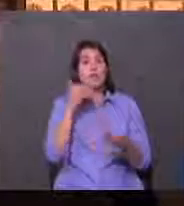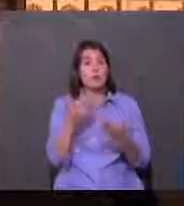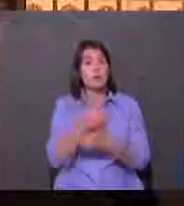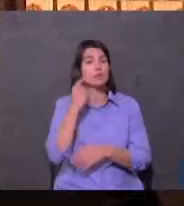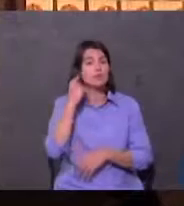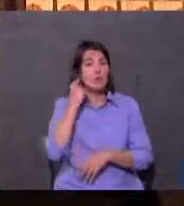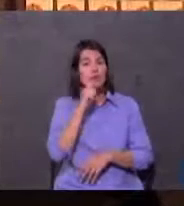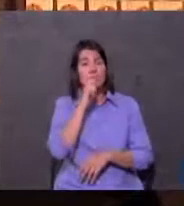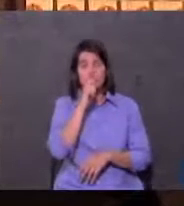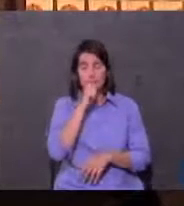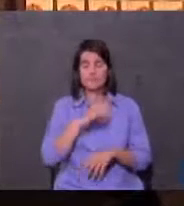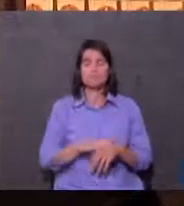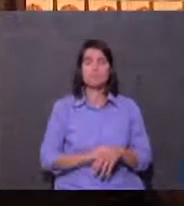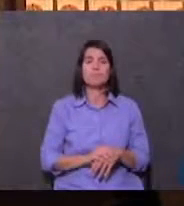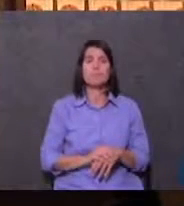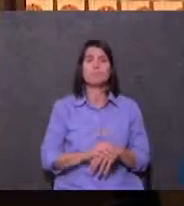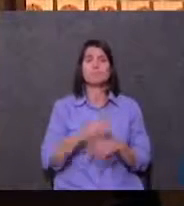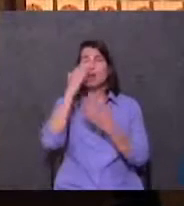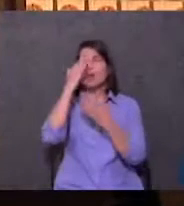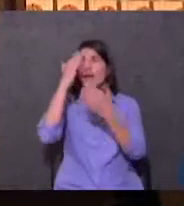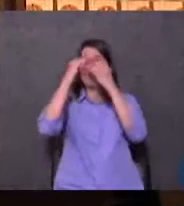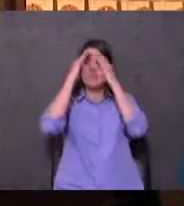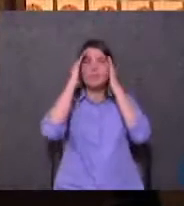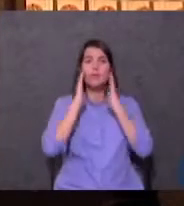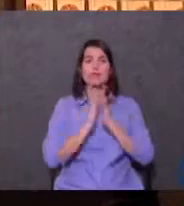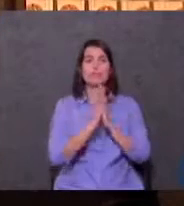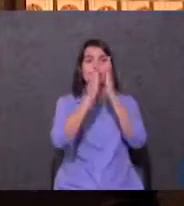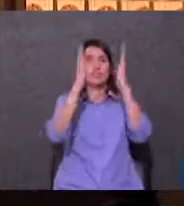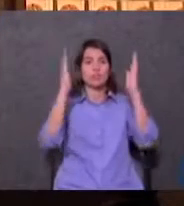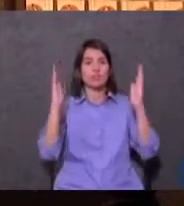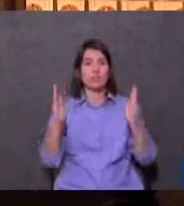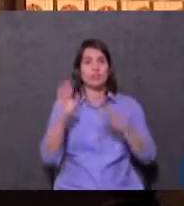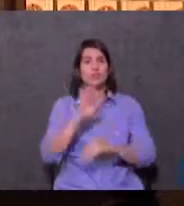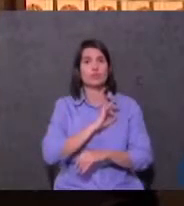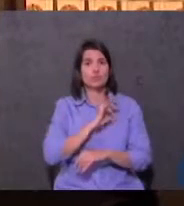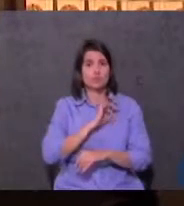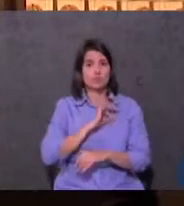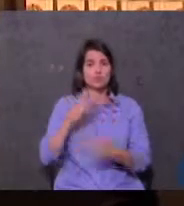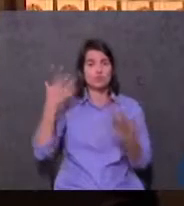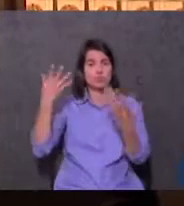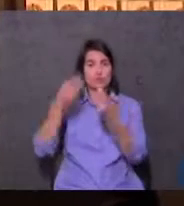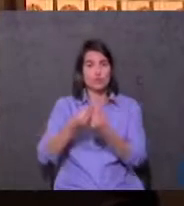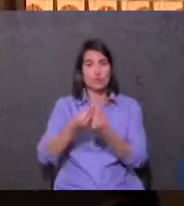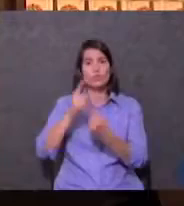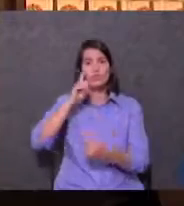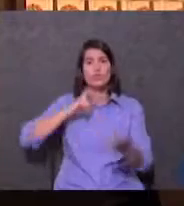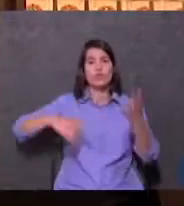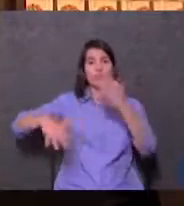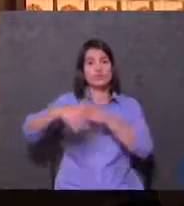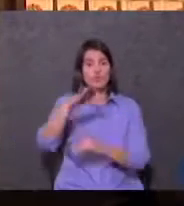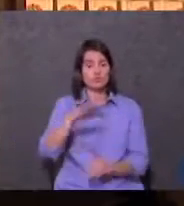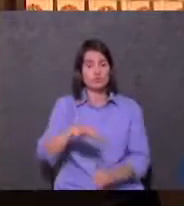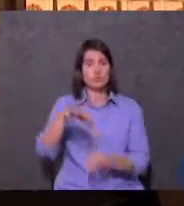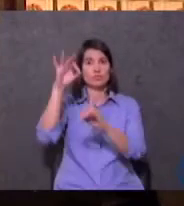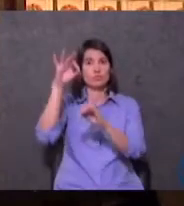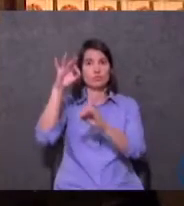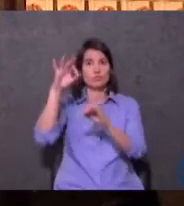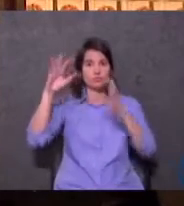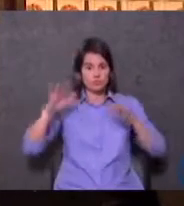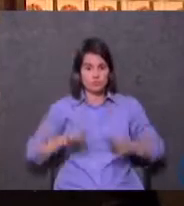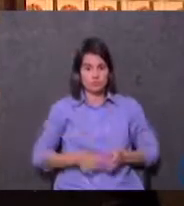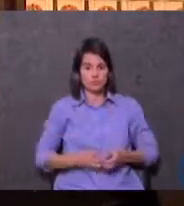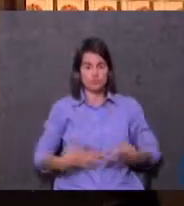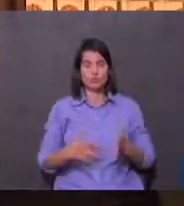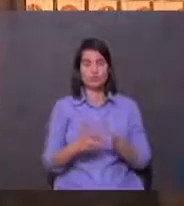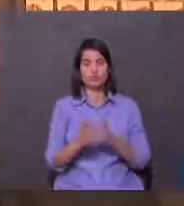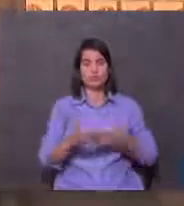Ave Maria, cheia de graça, o Senhor é convosco. Bendita sois vós entre as mulheres, e bendito é o fruto do vosso